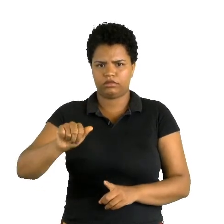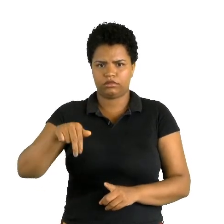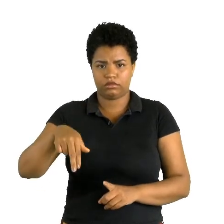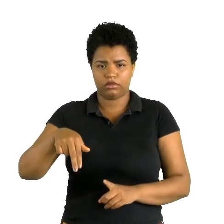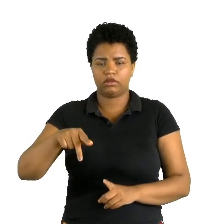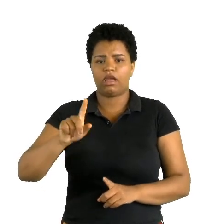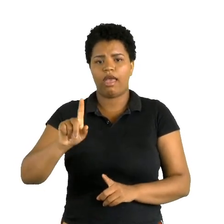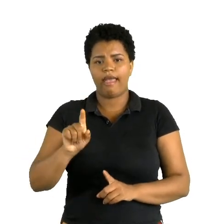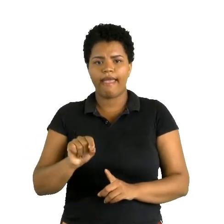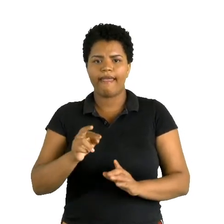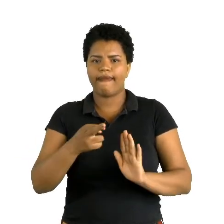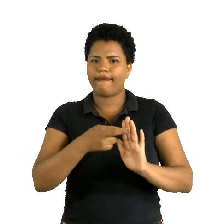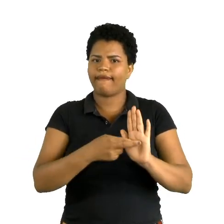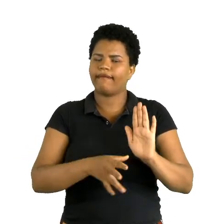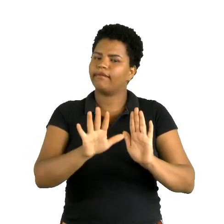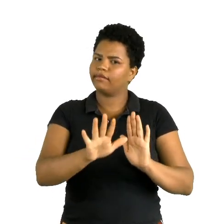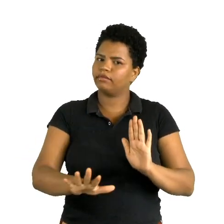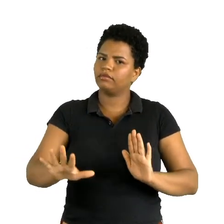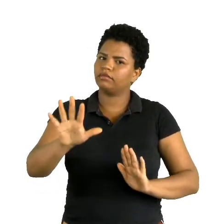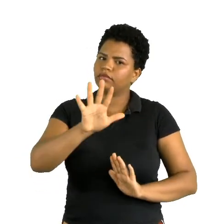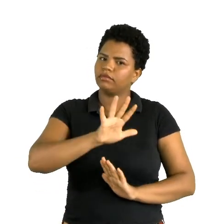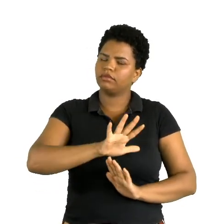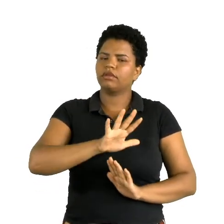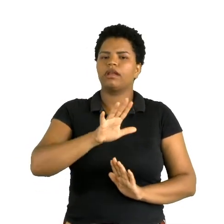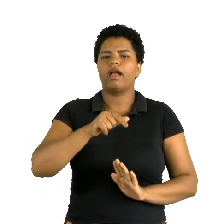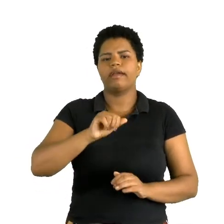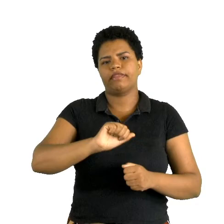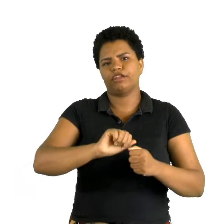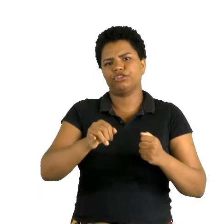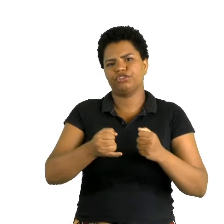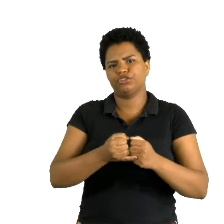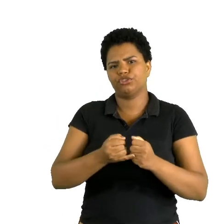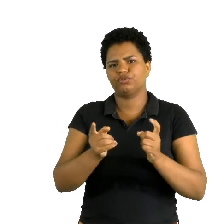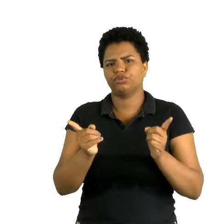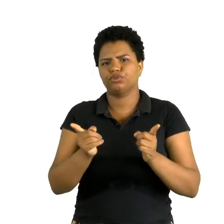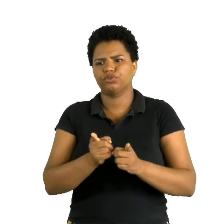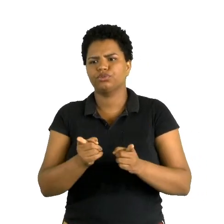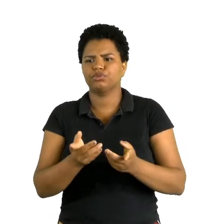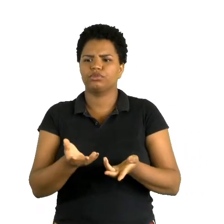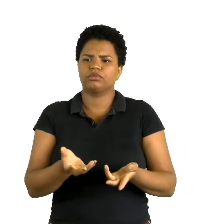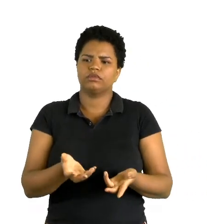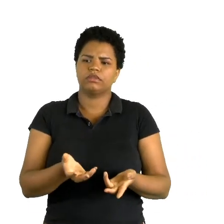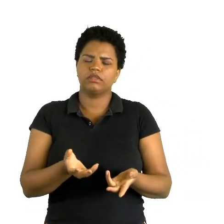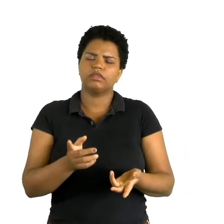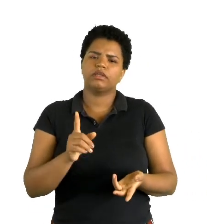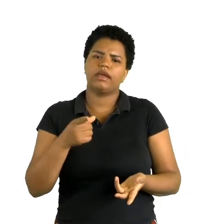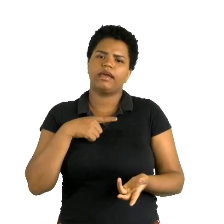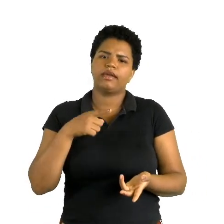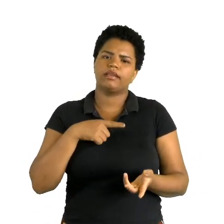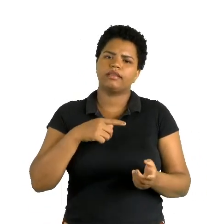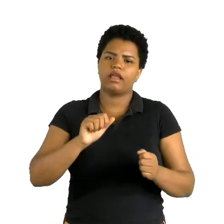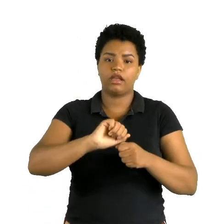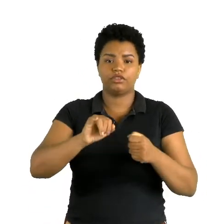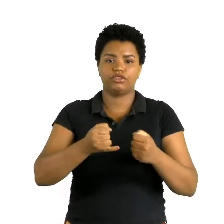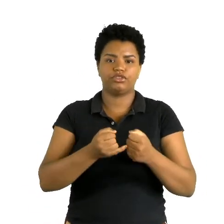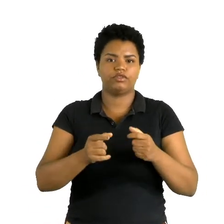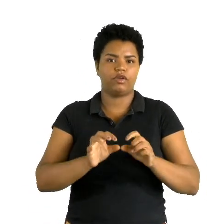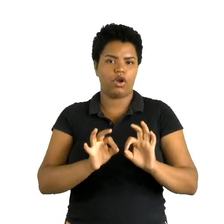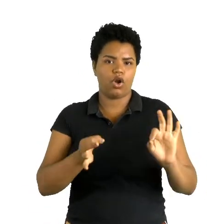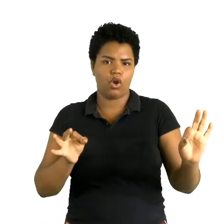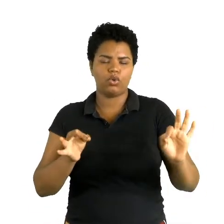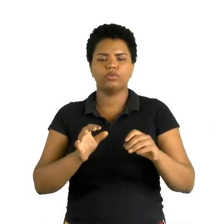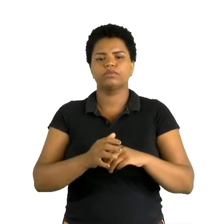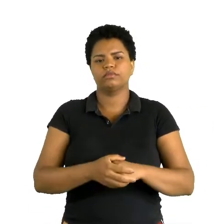Isso é a regra geral, porque daí nós vamos ver adjetivos curtos, short adjectives, e os long adjectives, que são os